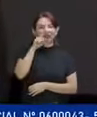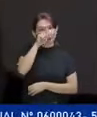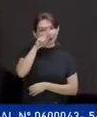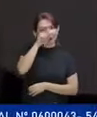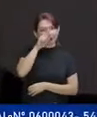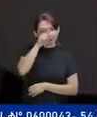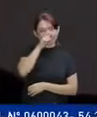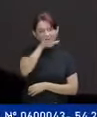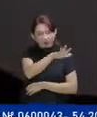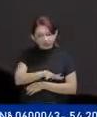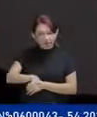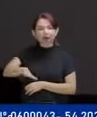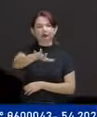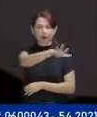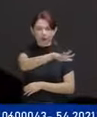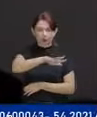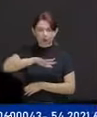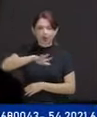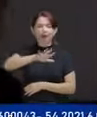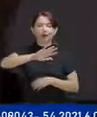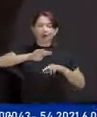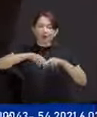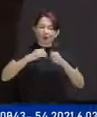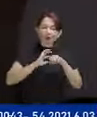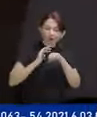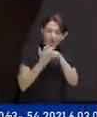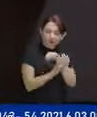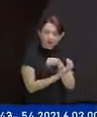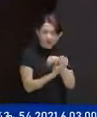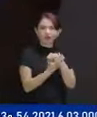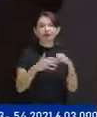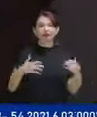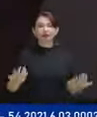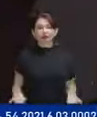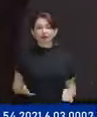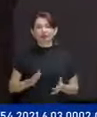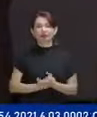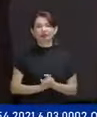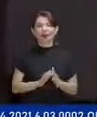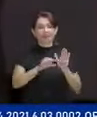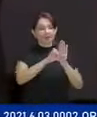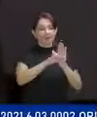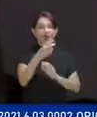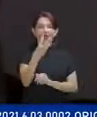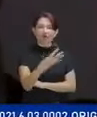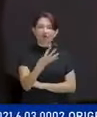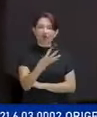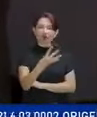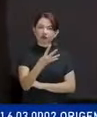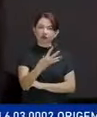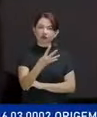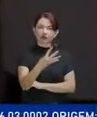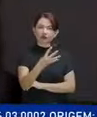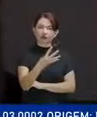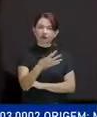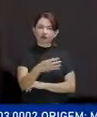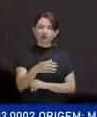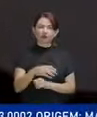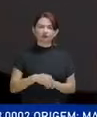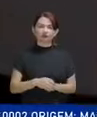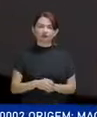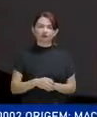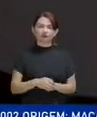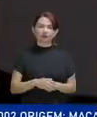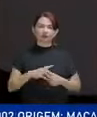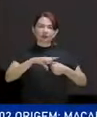segurança de eleitores decorrente do estado de calamidade pública, em seu parágrafo 4º, em seu artigo 4º,